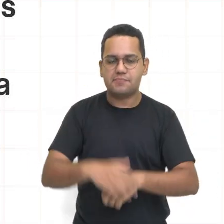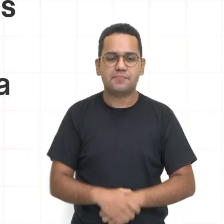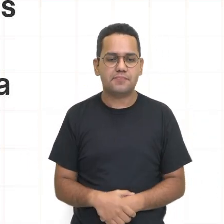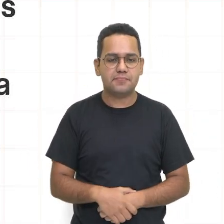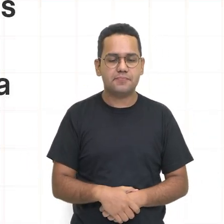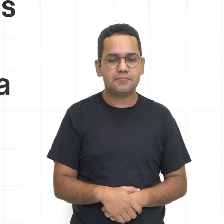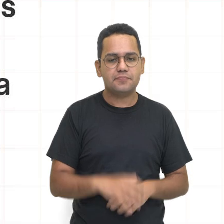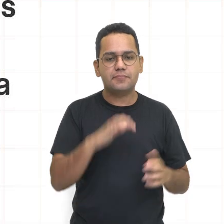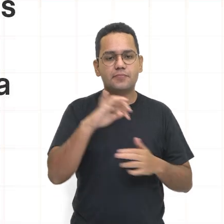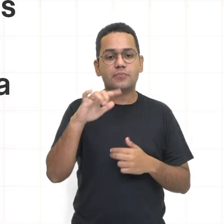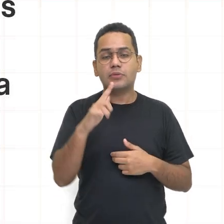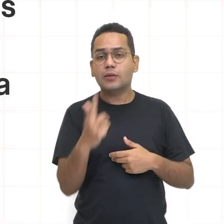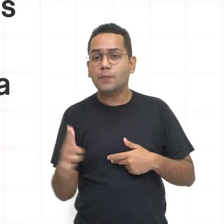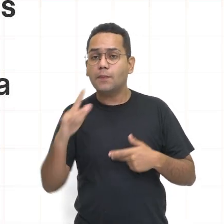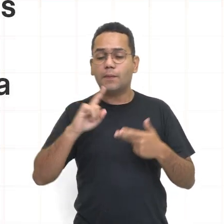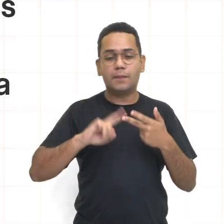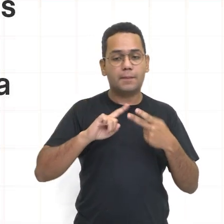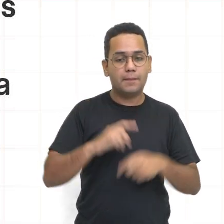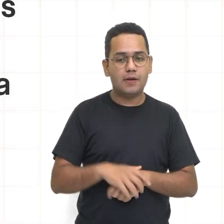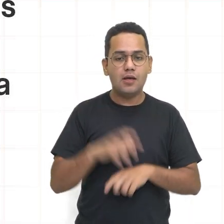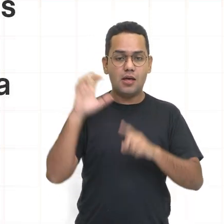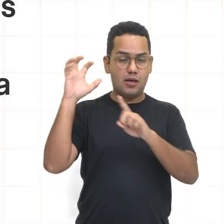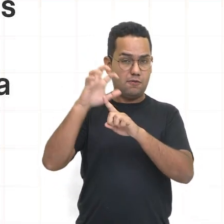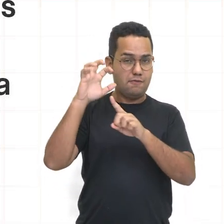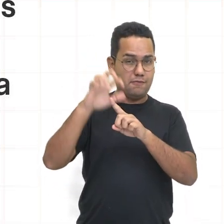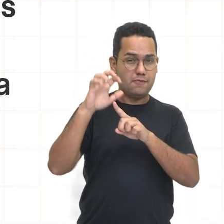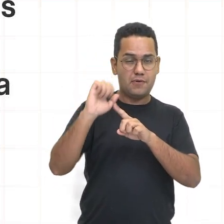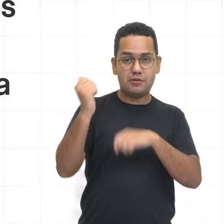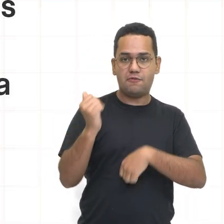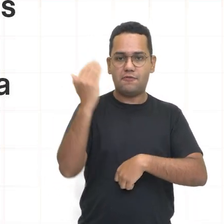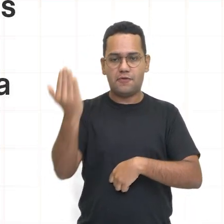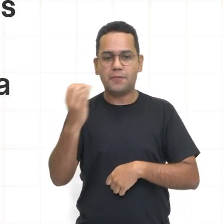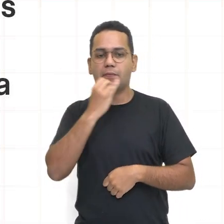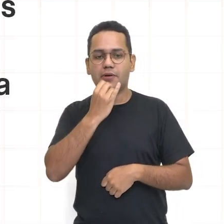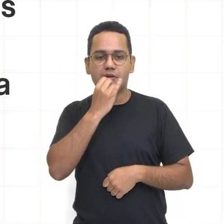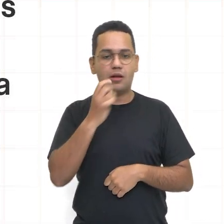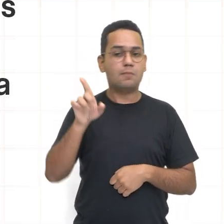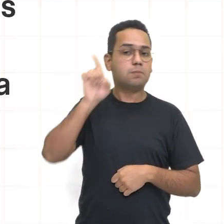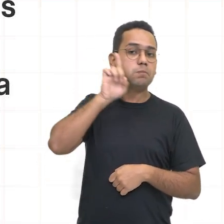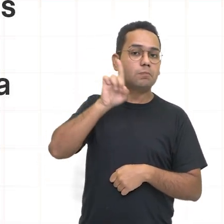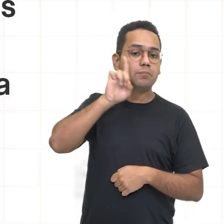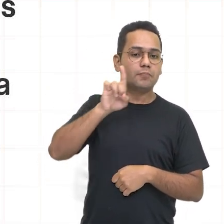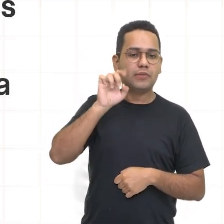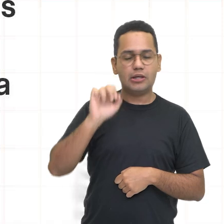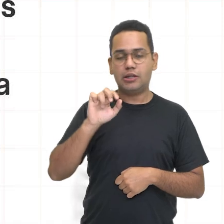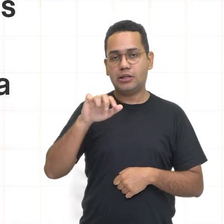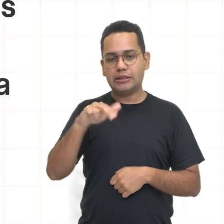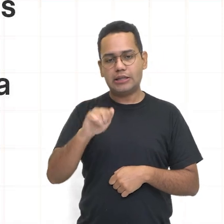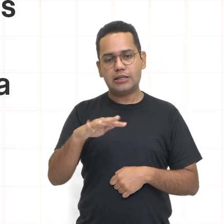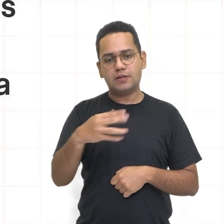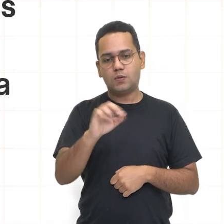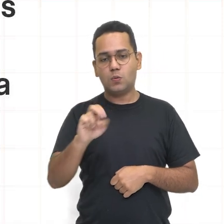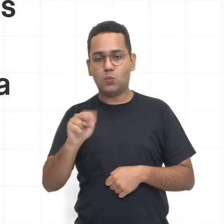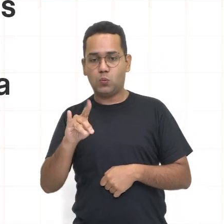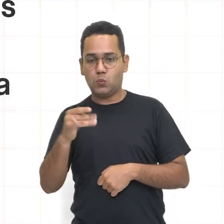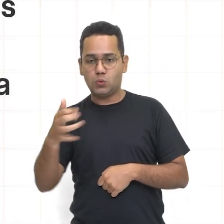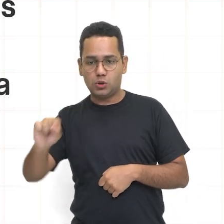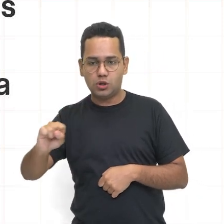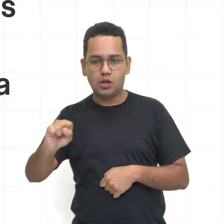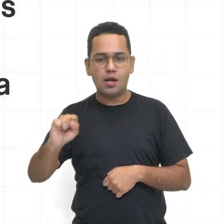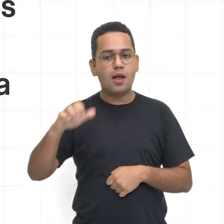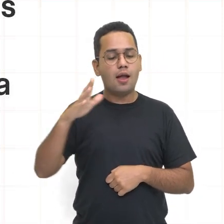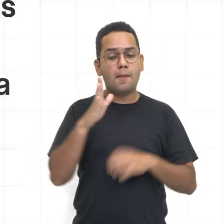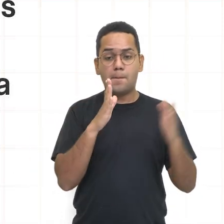a intervenção internacional. Estados Unidos e Nações Unidas, no contexto da Guerra Fria,